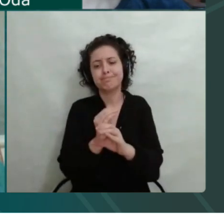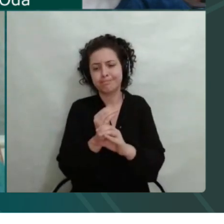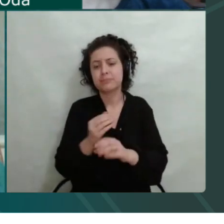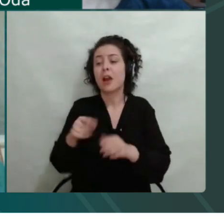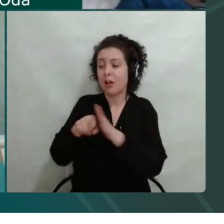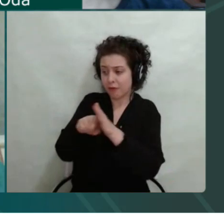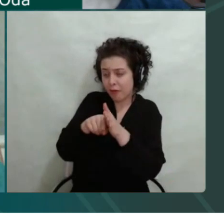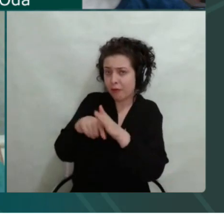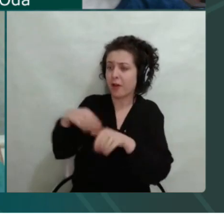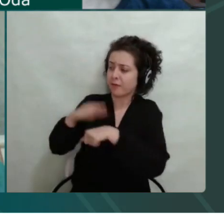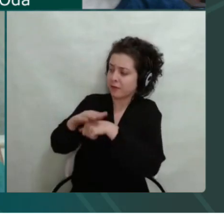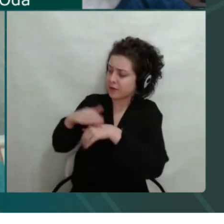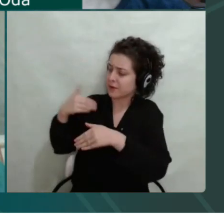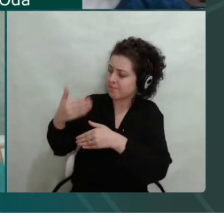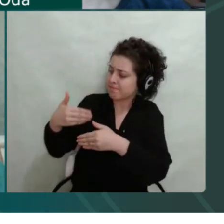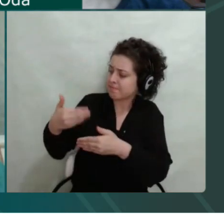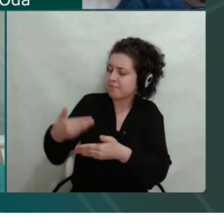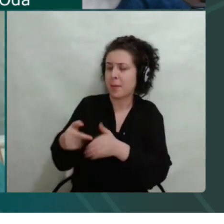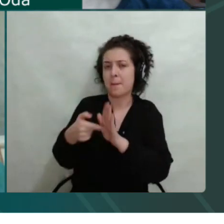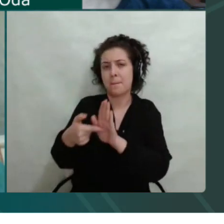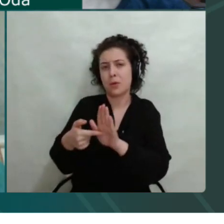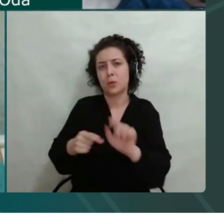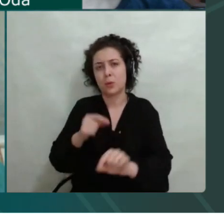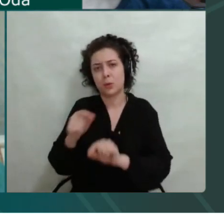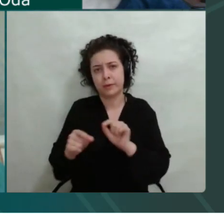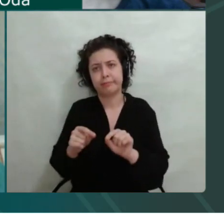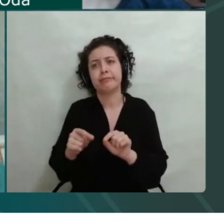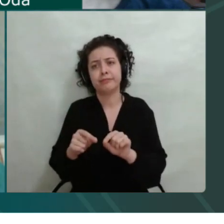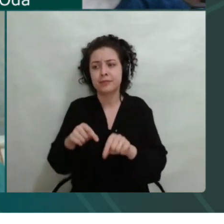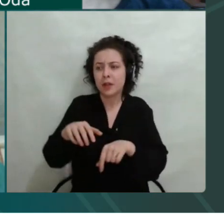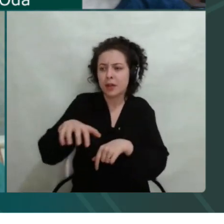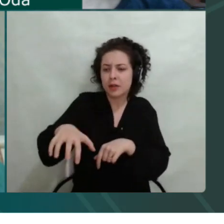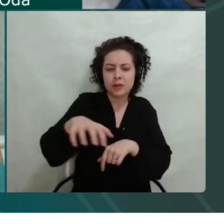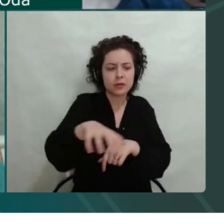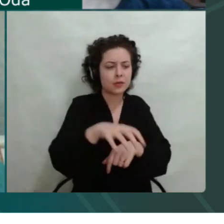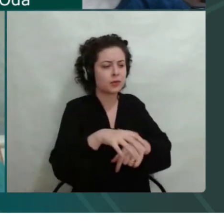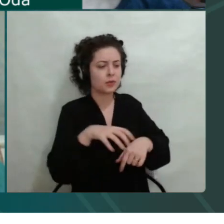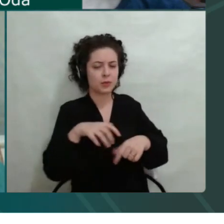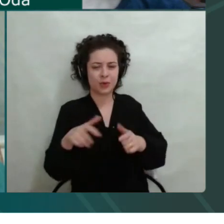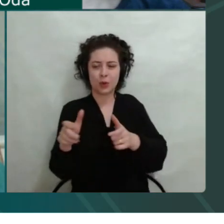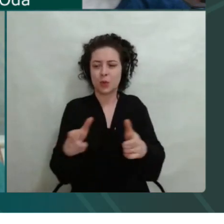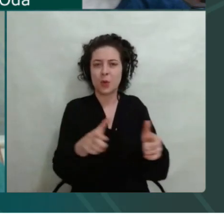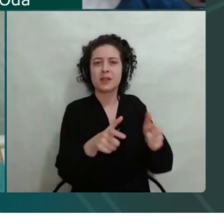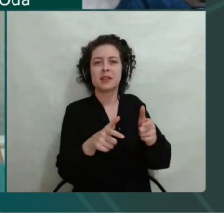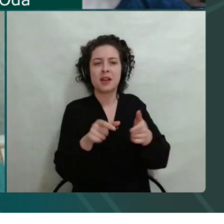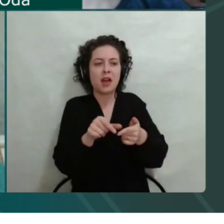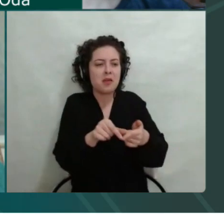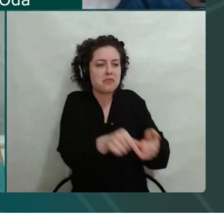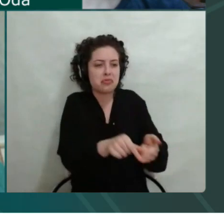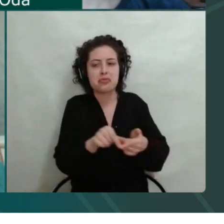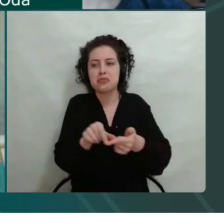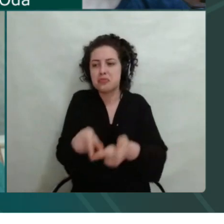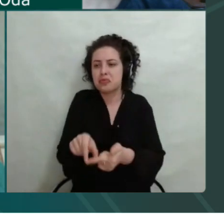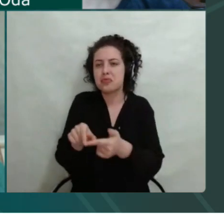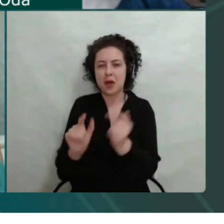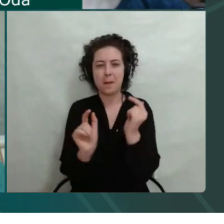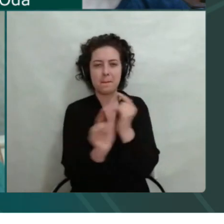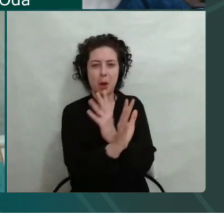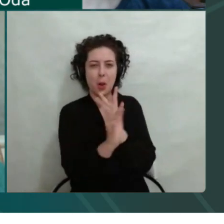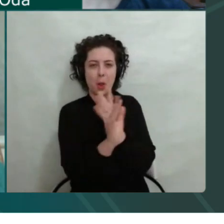realizadas têm mostrado que são os territórios mais periféricos das grandes cidades, as